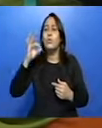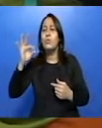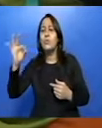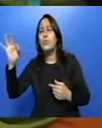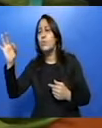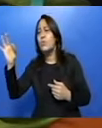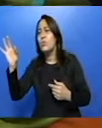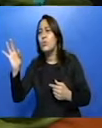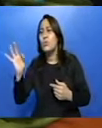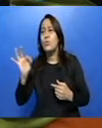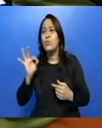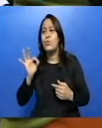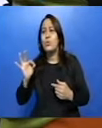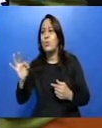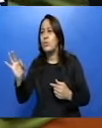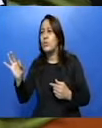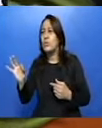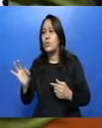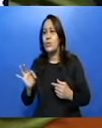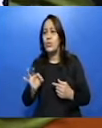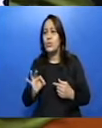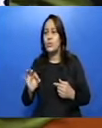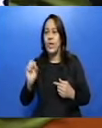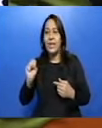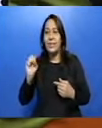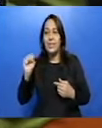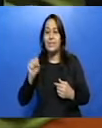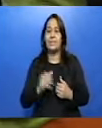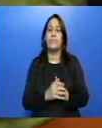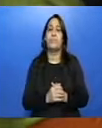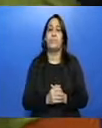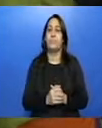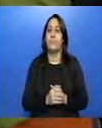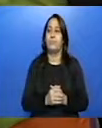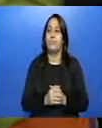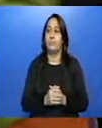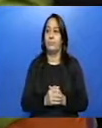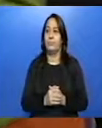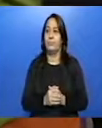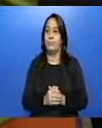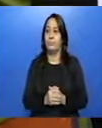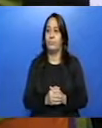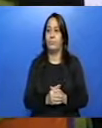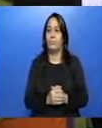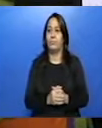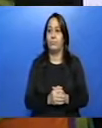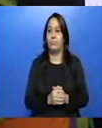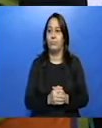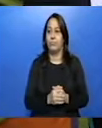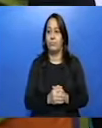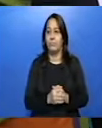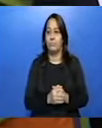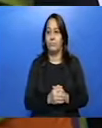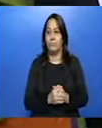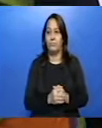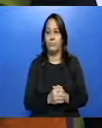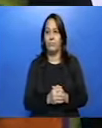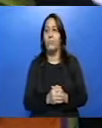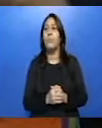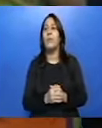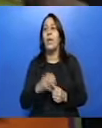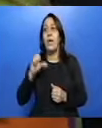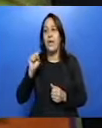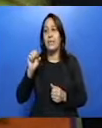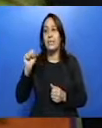Bússola. O som foi de S. O som mesmo da letrinha original.